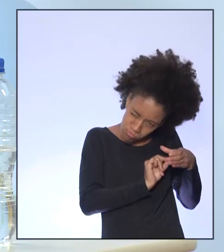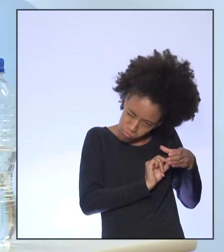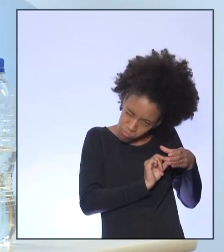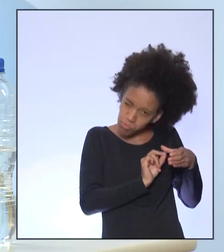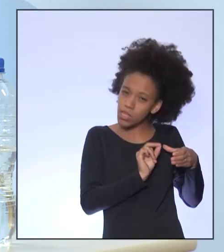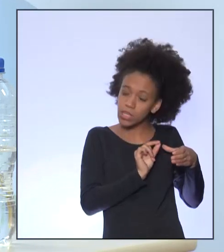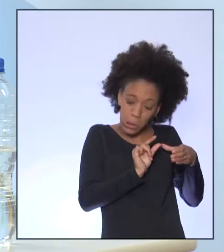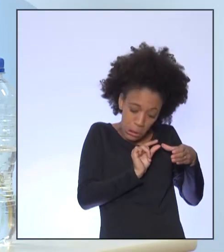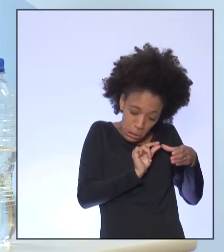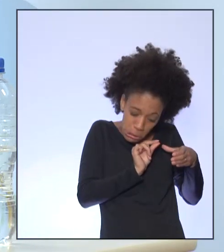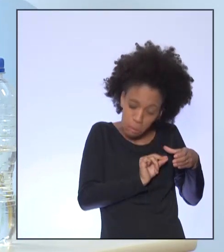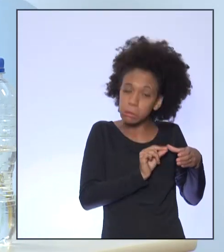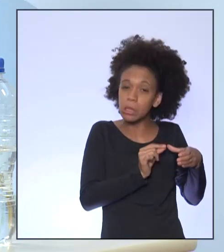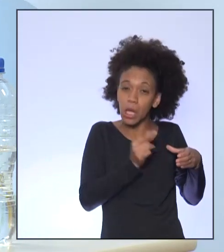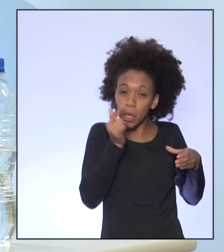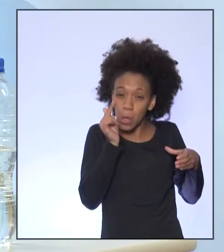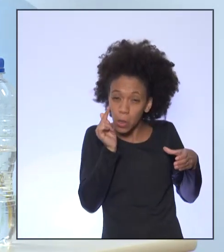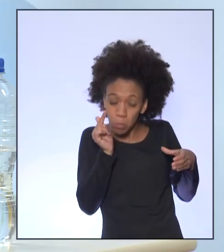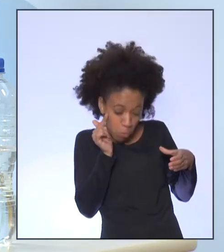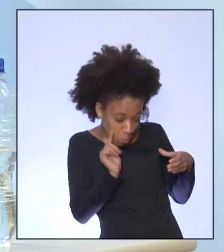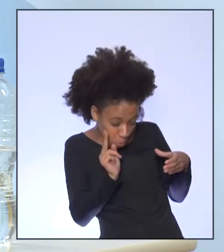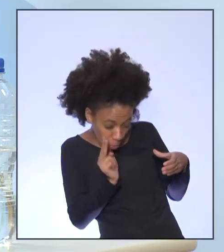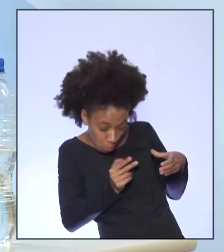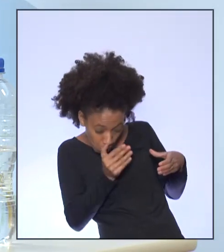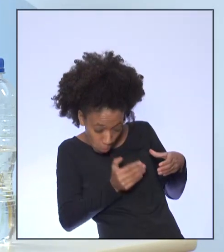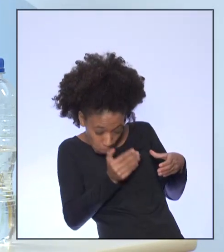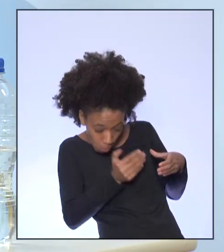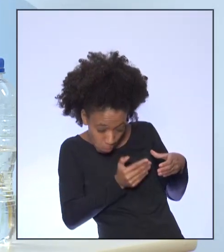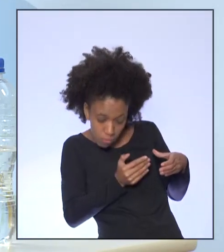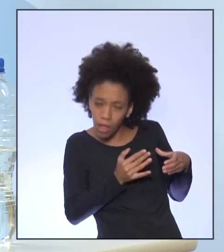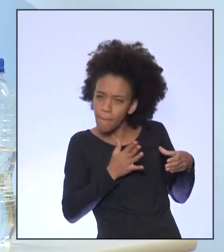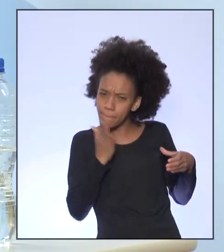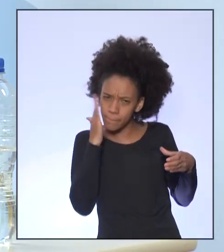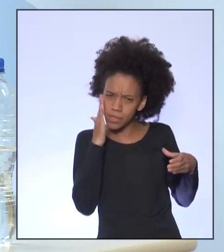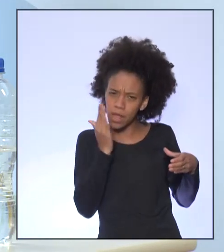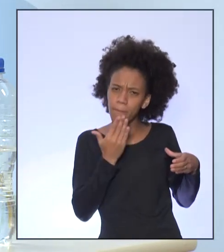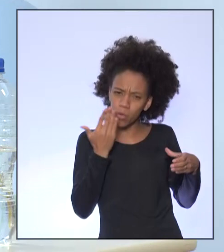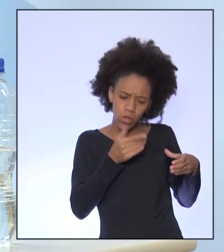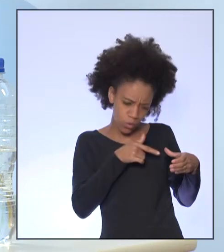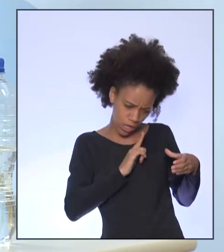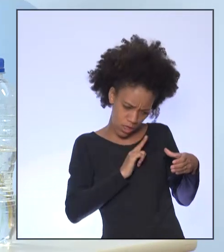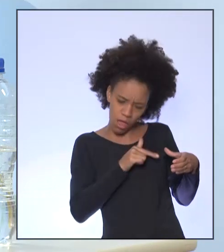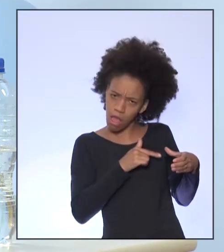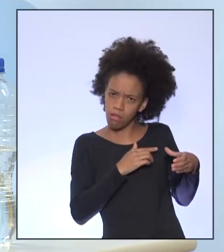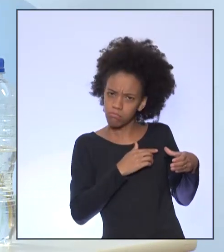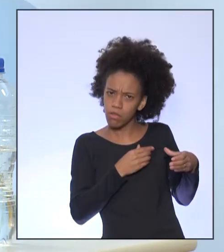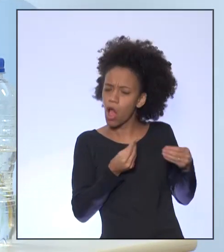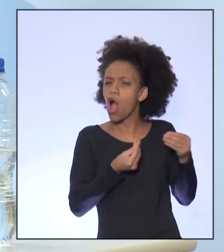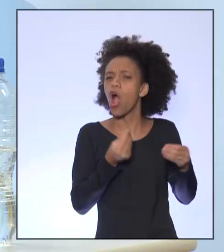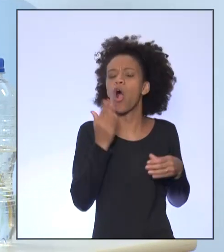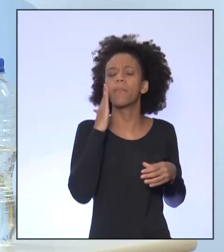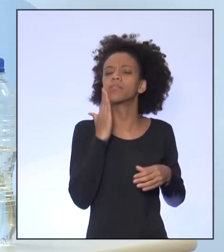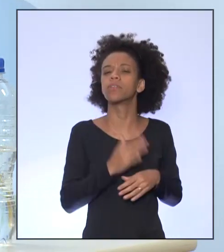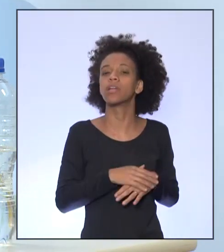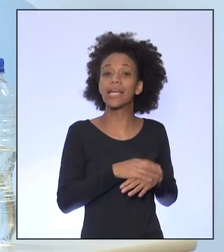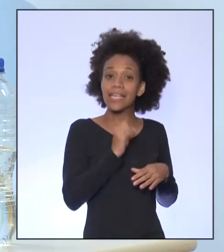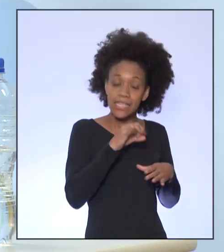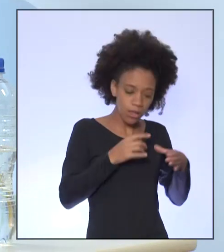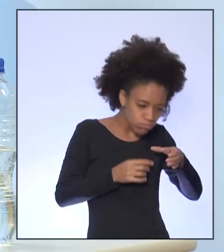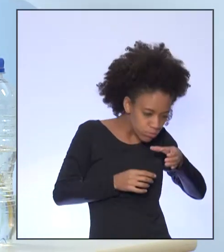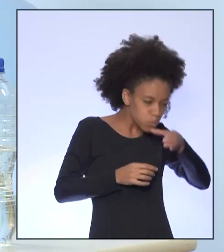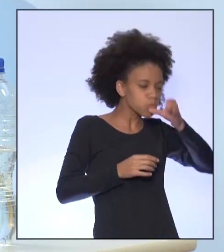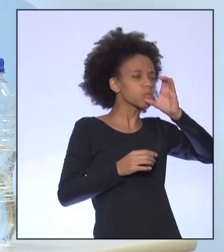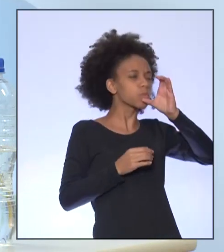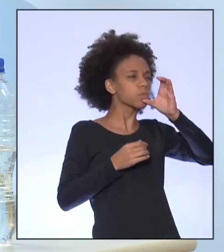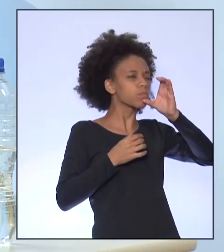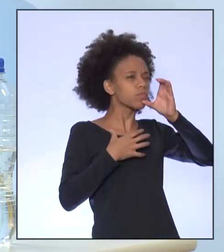tão dissolvido, que a gente não consegue ver. Mas eu sei que ele está lá dentro. Como eu sei que ele está lá dentro? Se eu beber um gole daquela mistura, eu vou sentir o